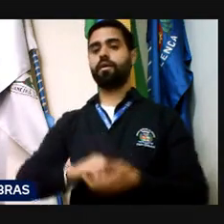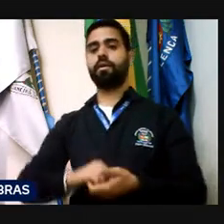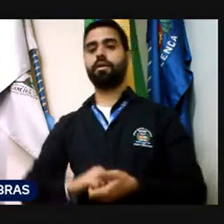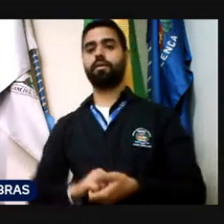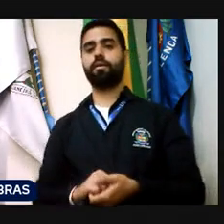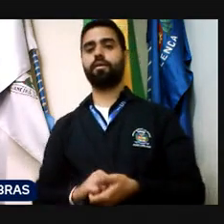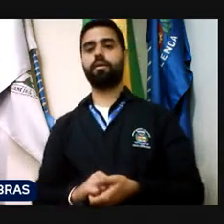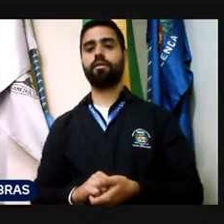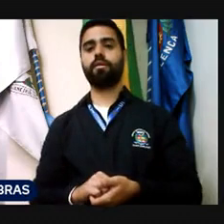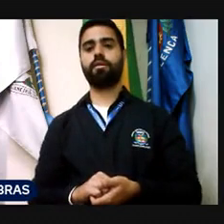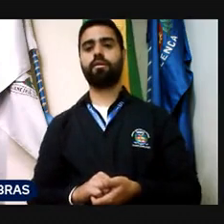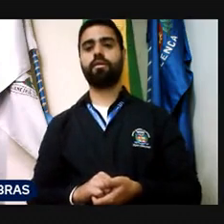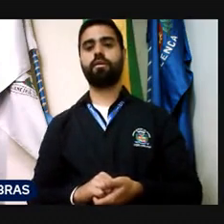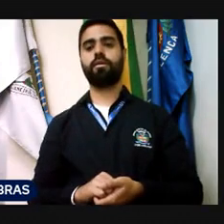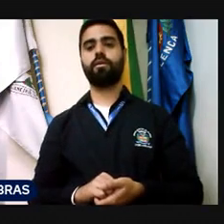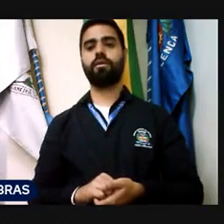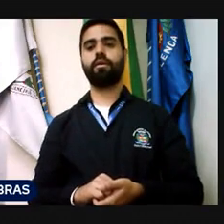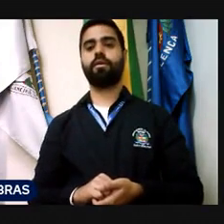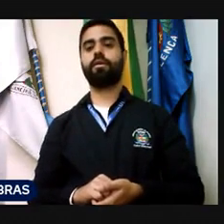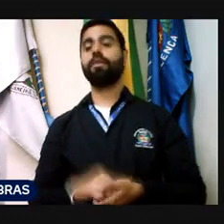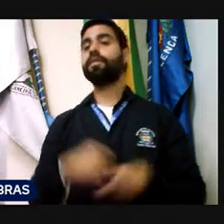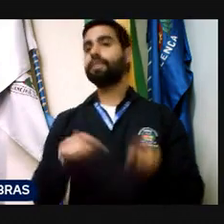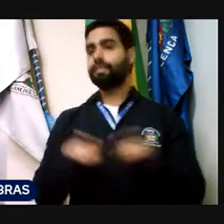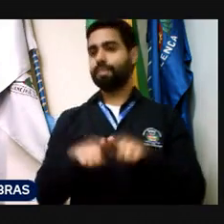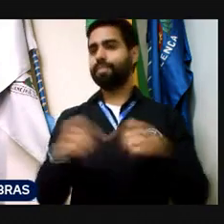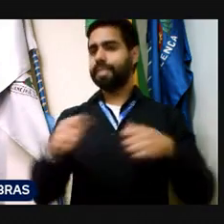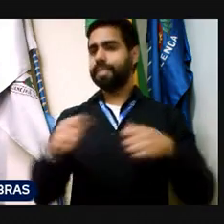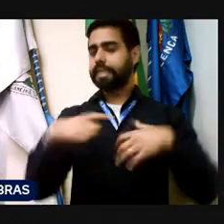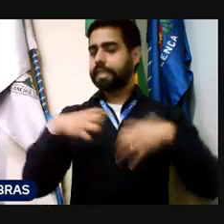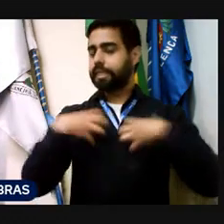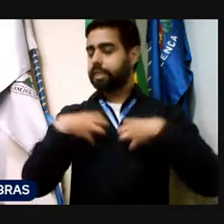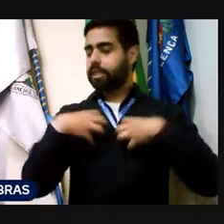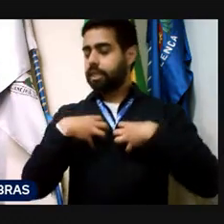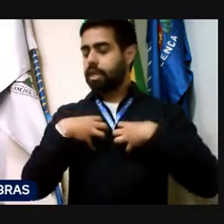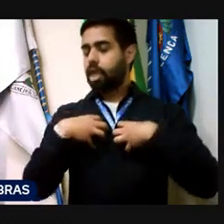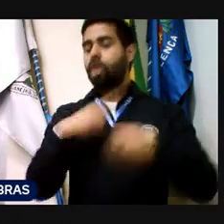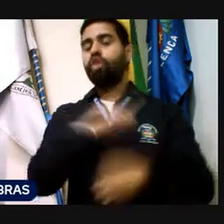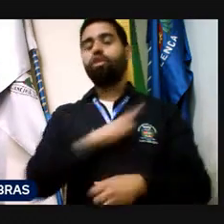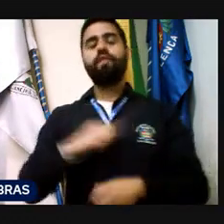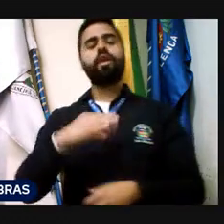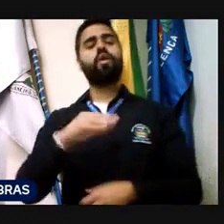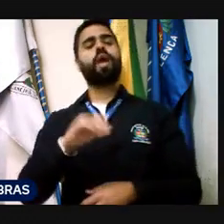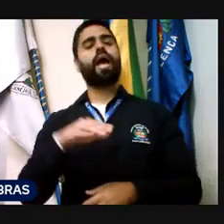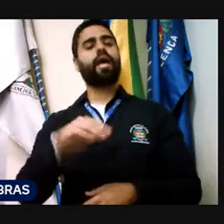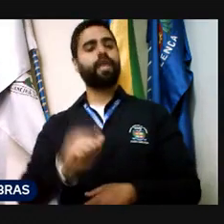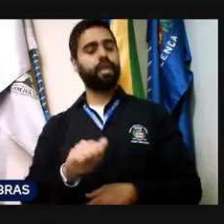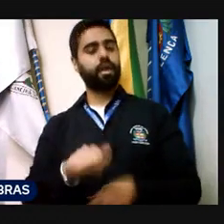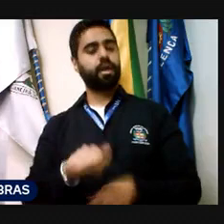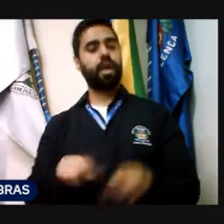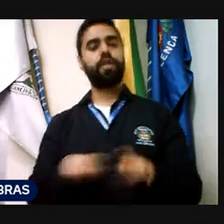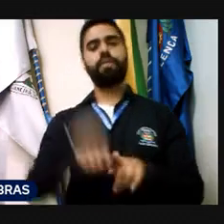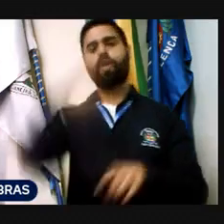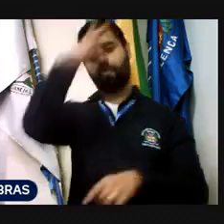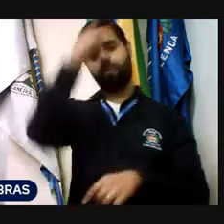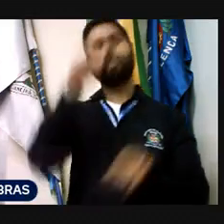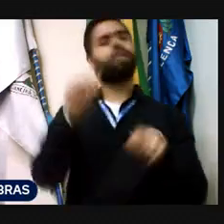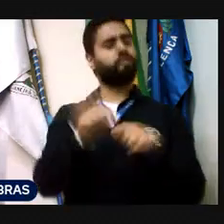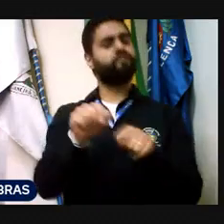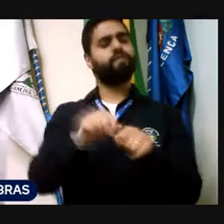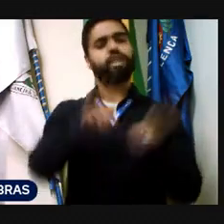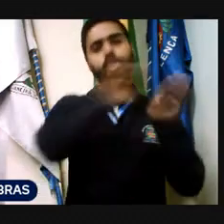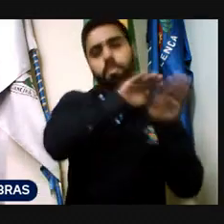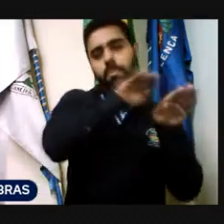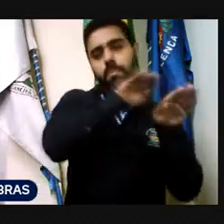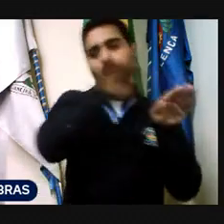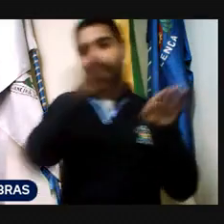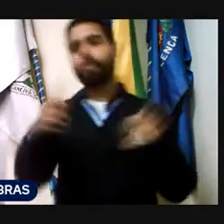que precisa também dessa sensibilidade desse governo, Caíca, prefeito Fernandinho, e fazer lá uma ponte que